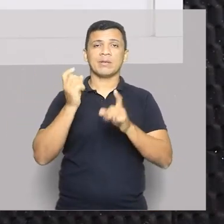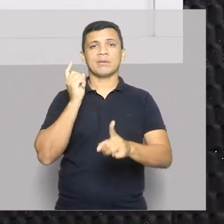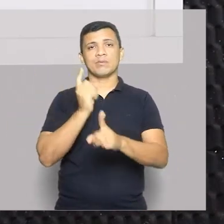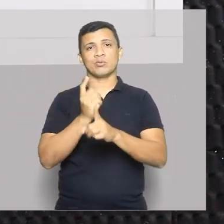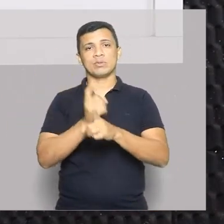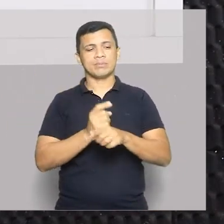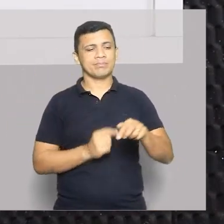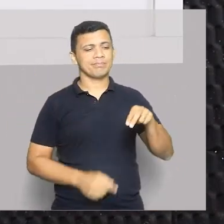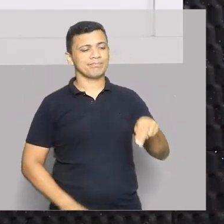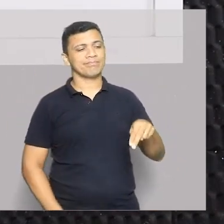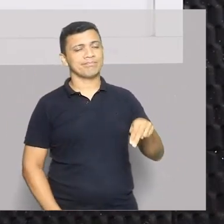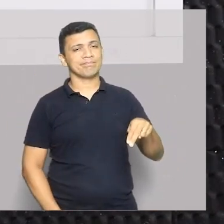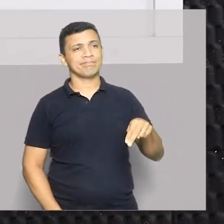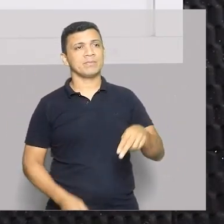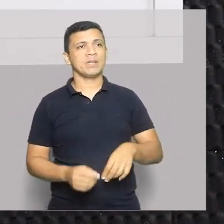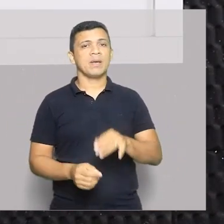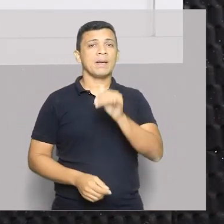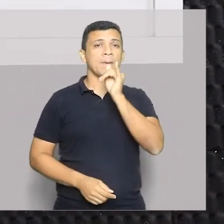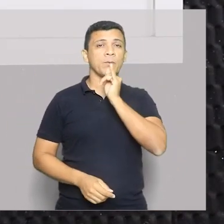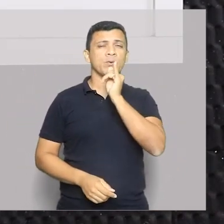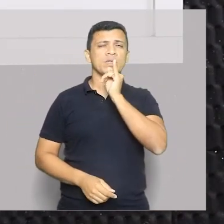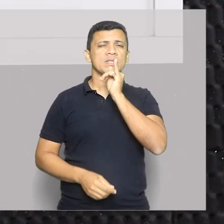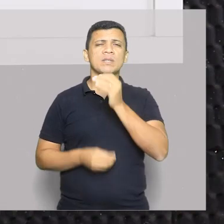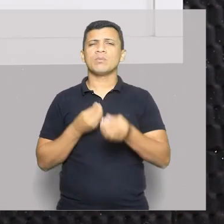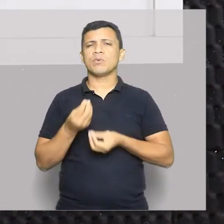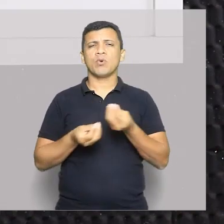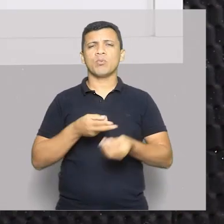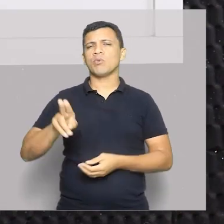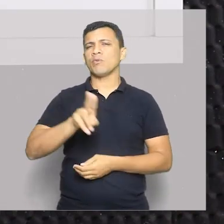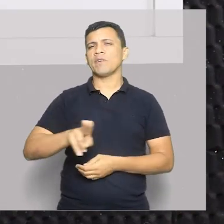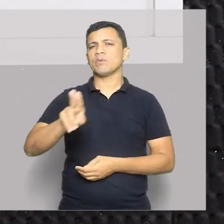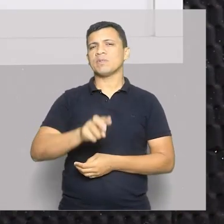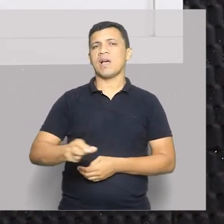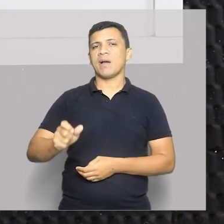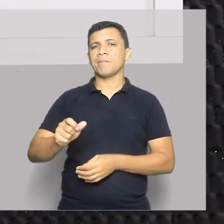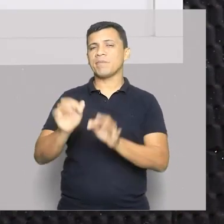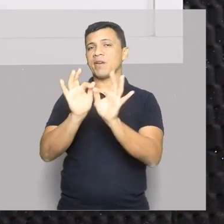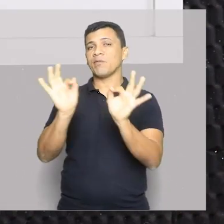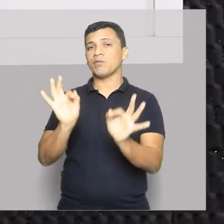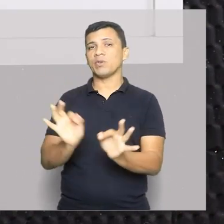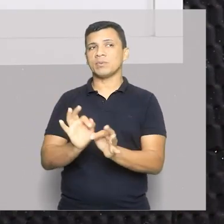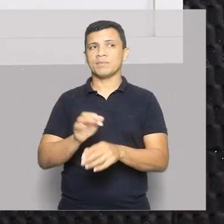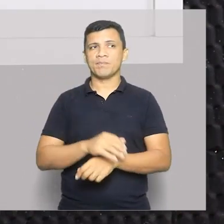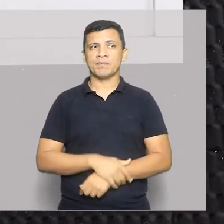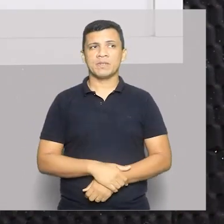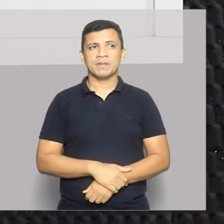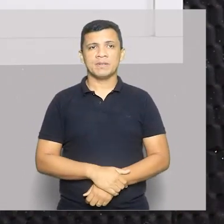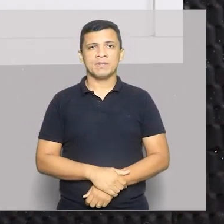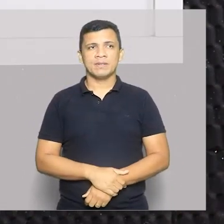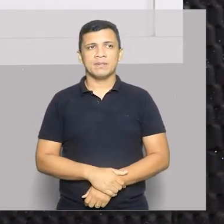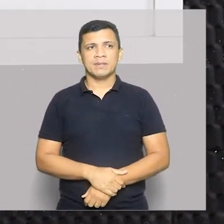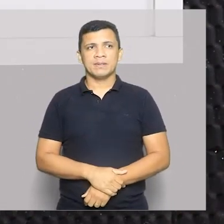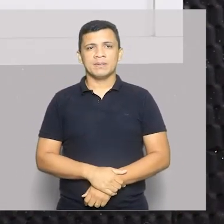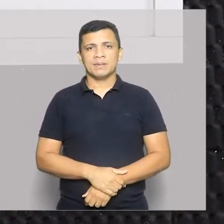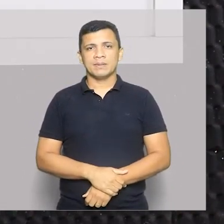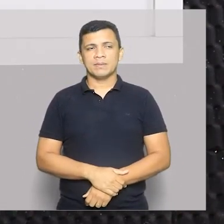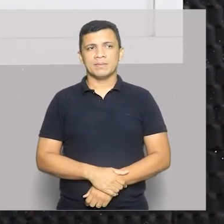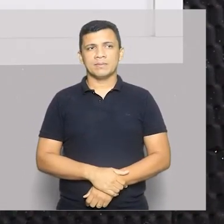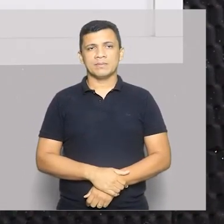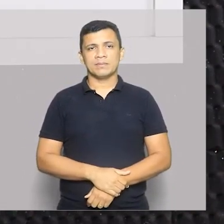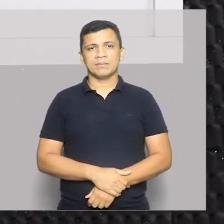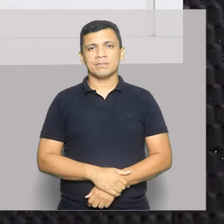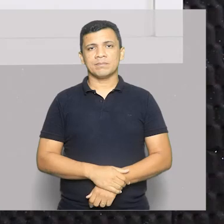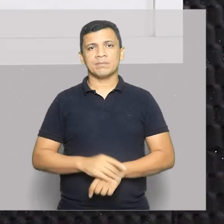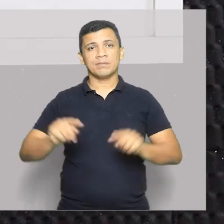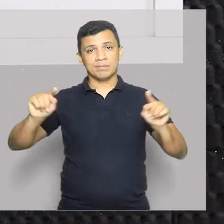encontrar. Um exemplo aqui de utilização dessa fórmula. Se você tiver uma PG 2,